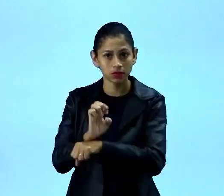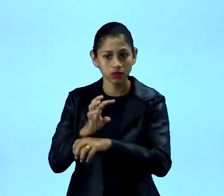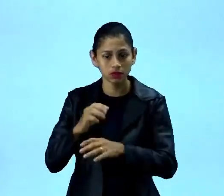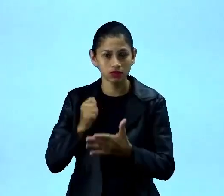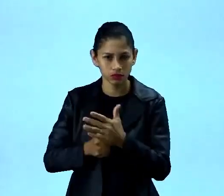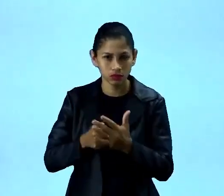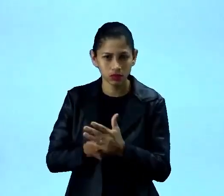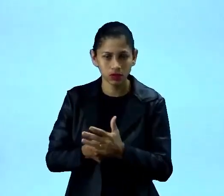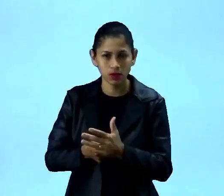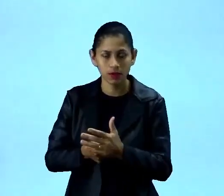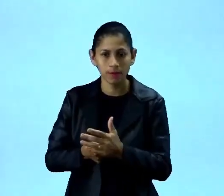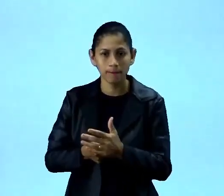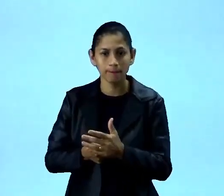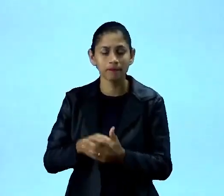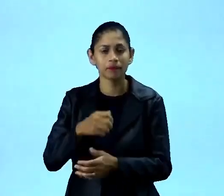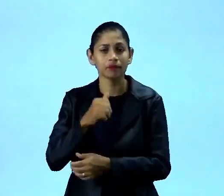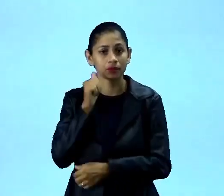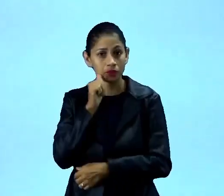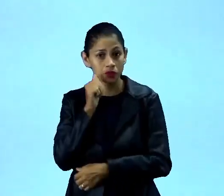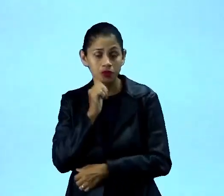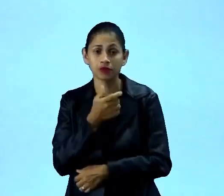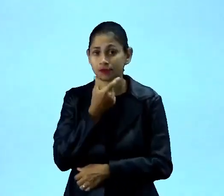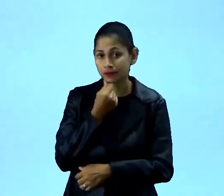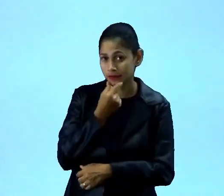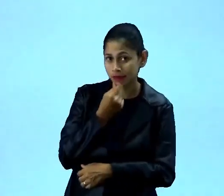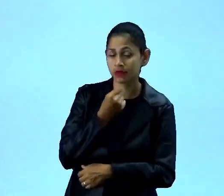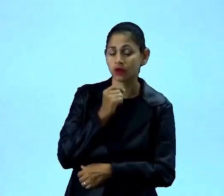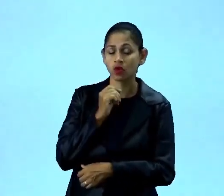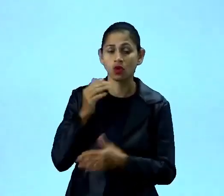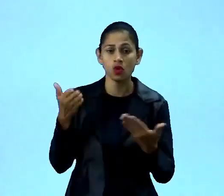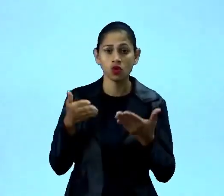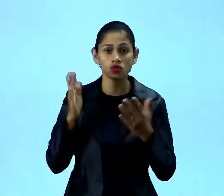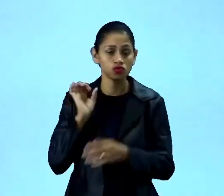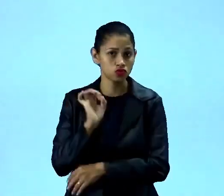totalitário. Então, meninas e meninas, por hoje é só. Para